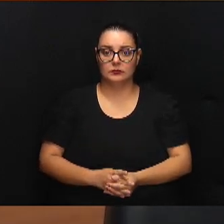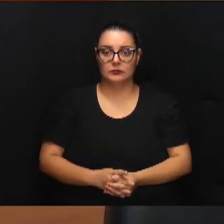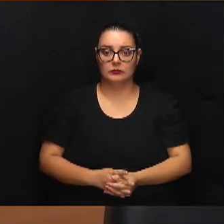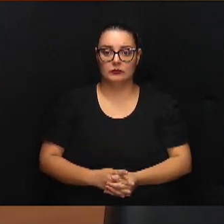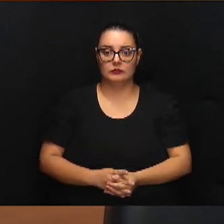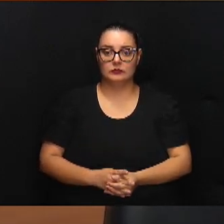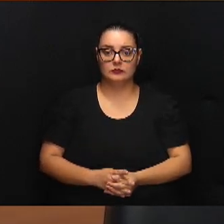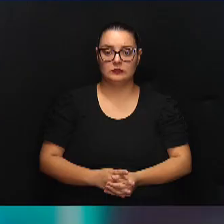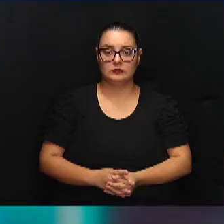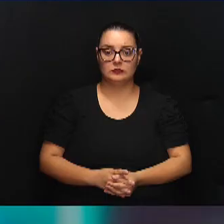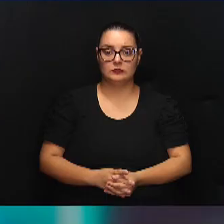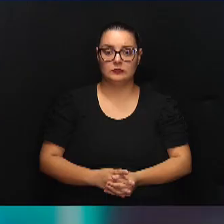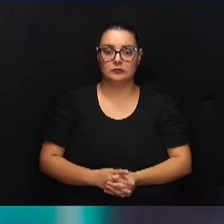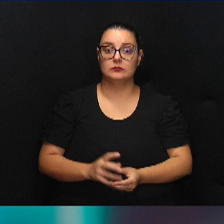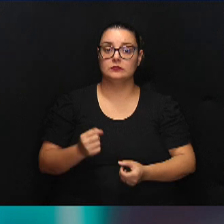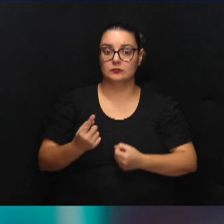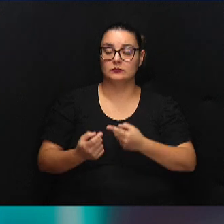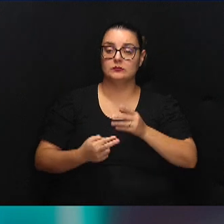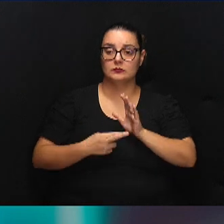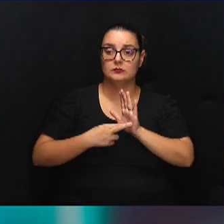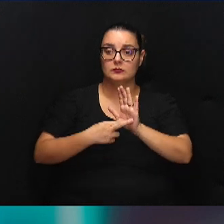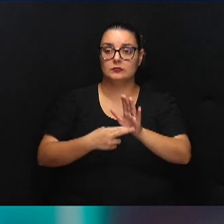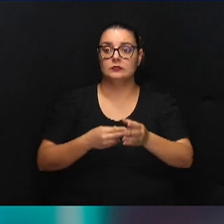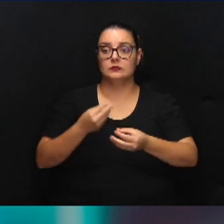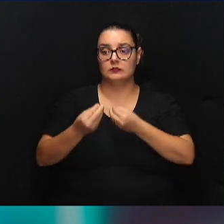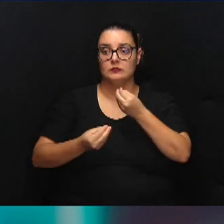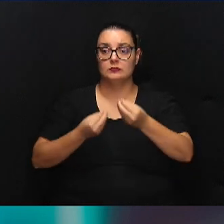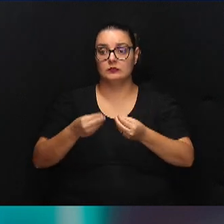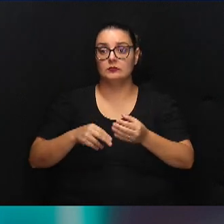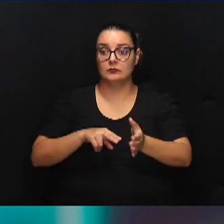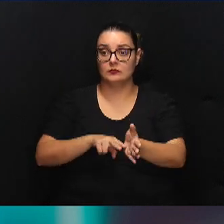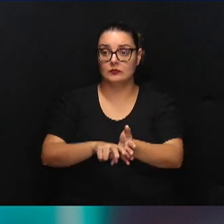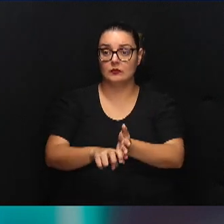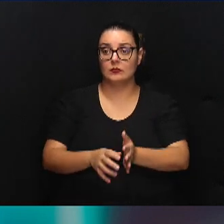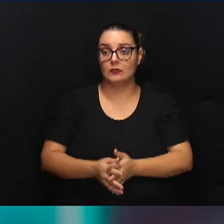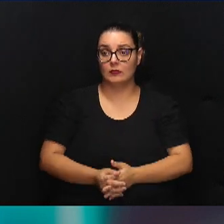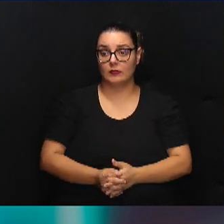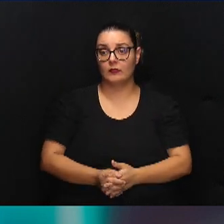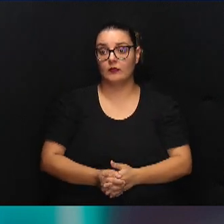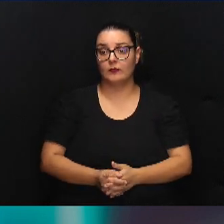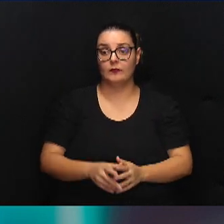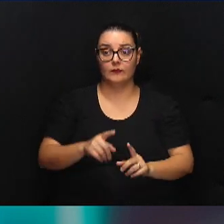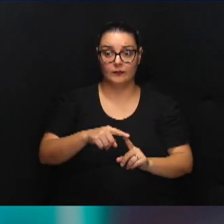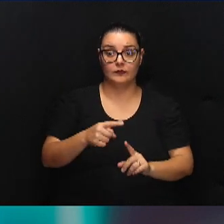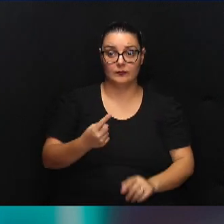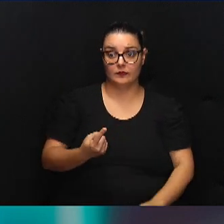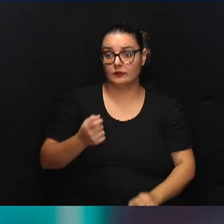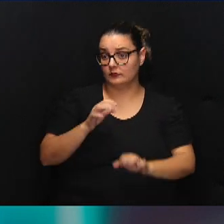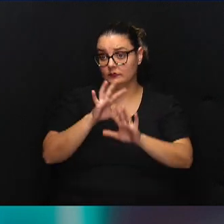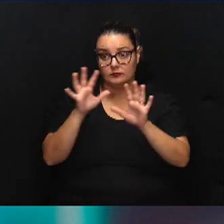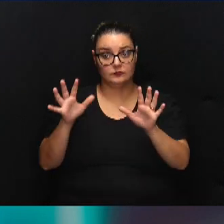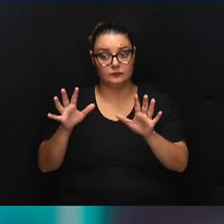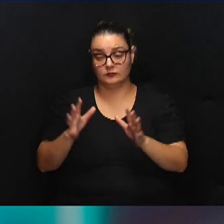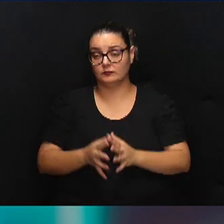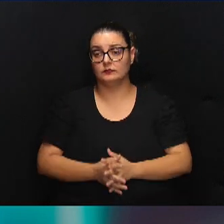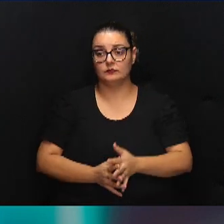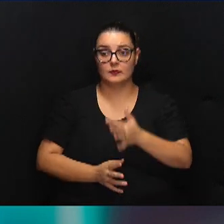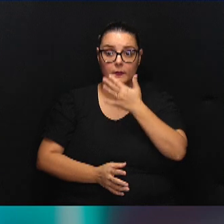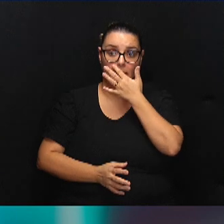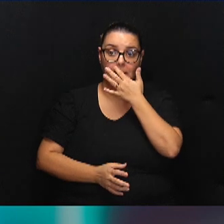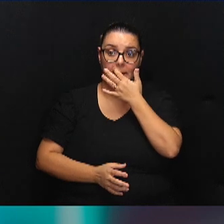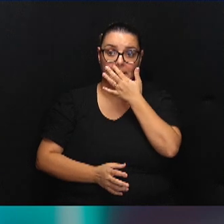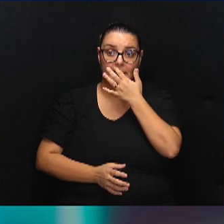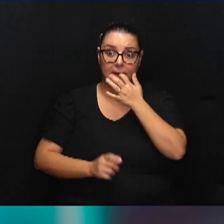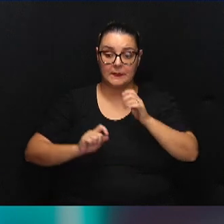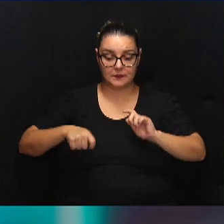E aqui a gente tem algumas referências, né, de como que se diagnostica, mas no caso do diabetes tipo 1 é bem claro. Você tem uma série de